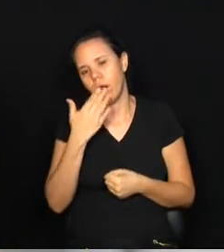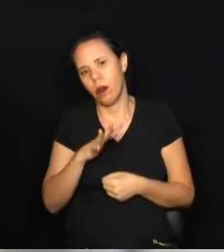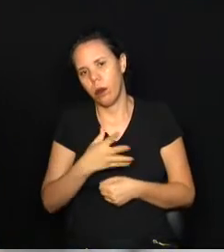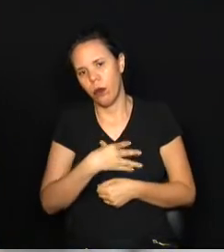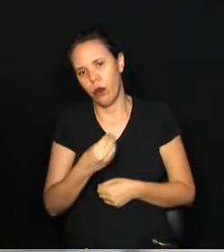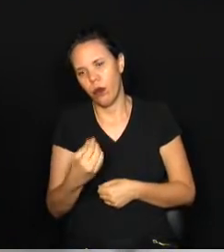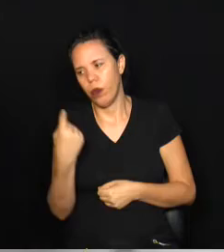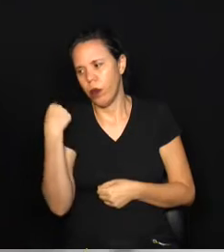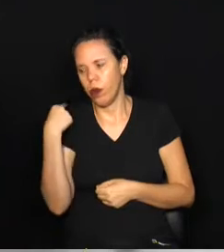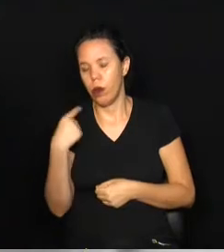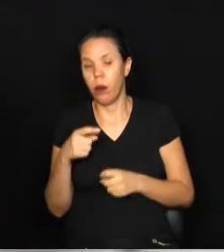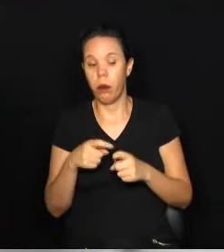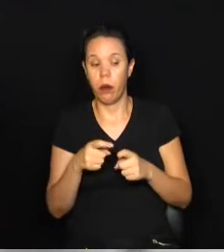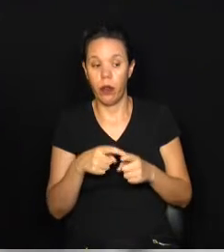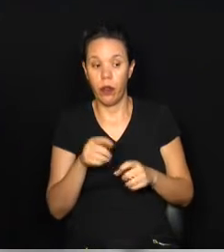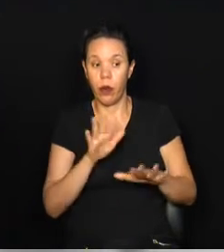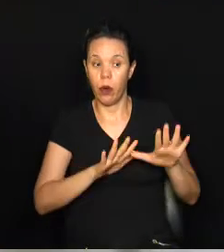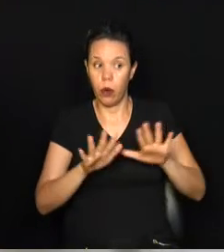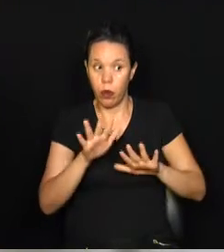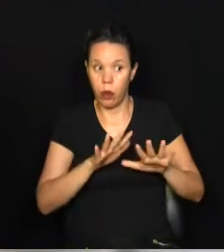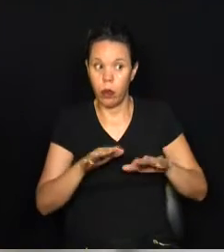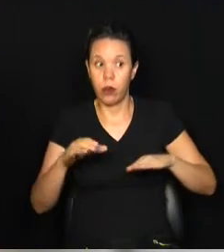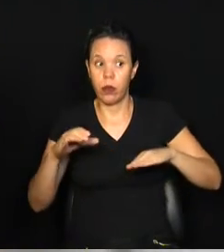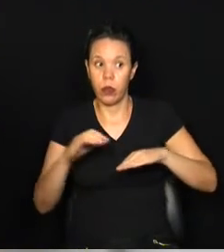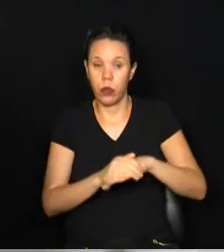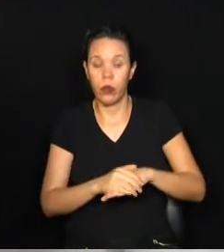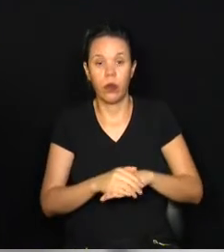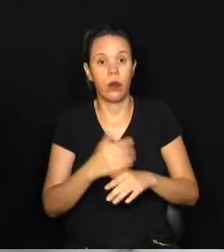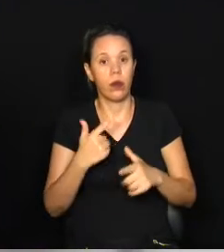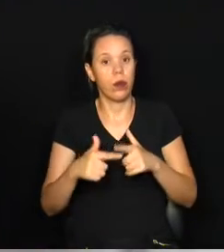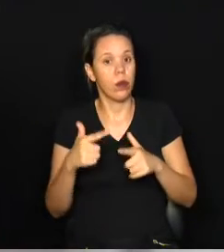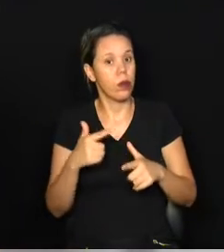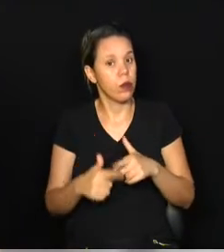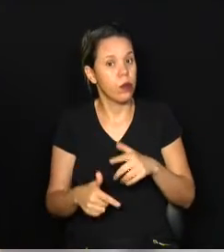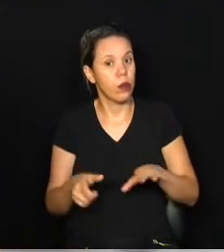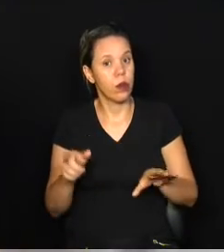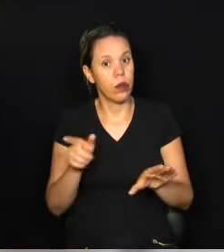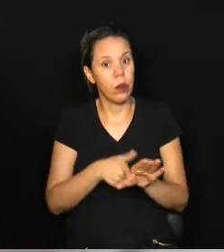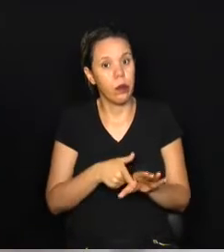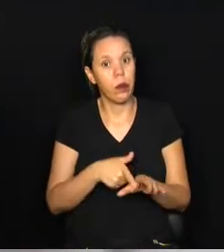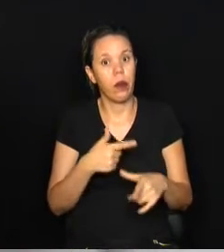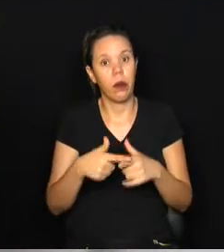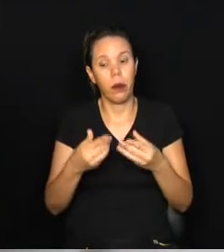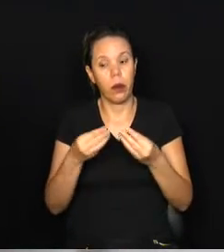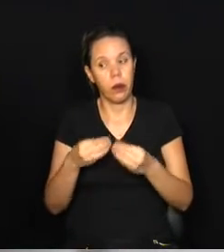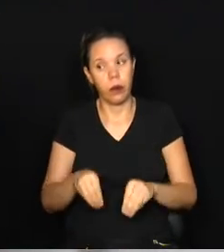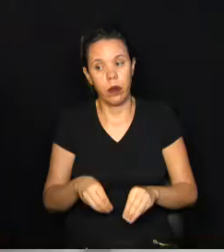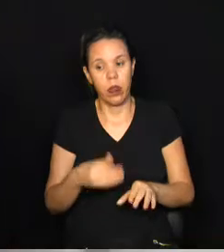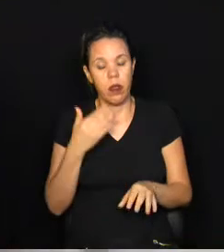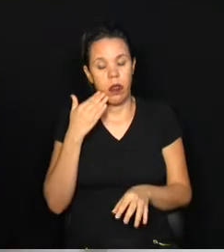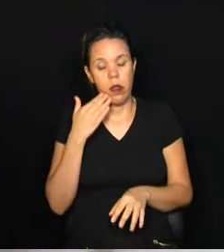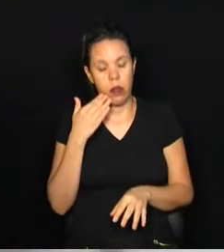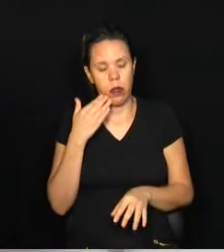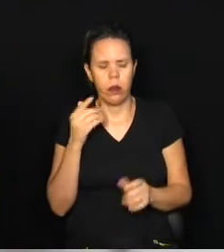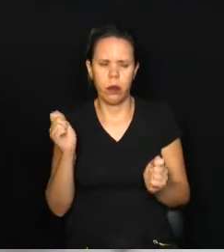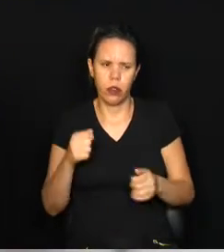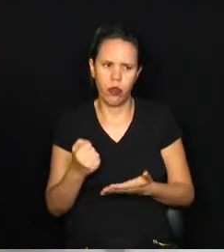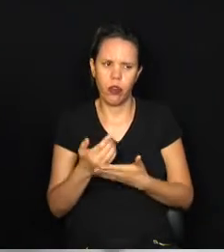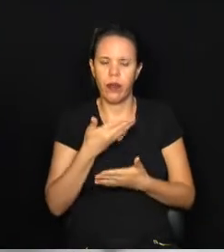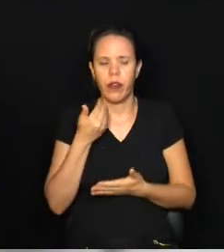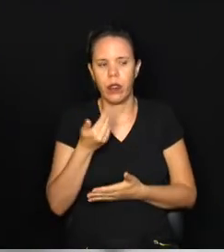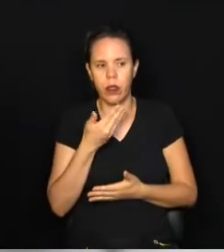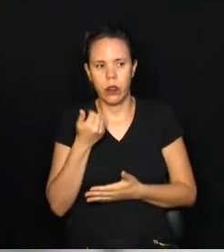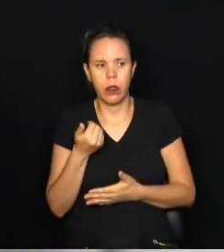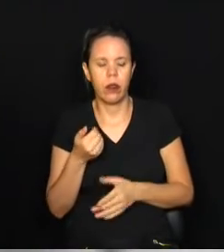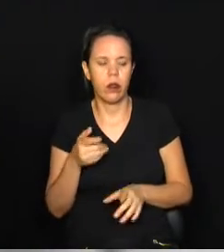pediatra dizia, olha, cuidado com o tipo de calçado para não deixar o pé deformado, para facilitar a vida da criança. E as